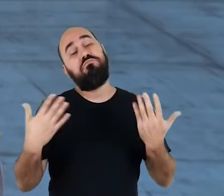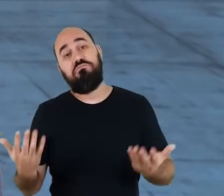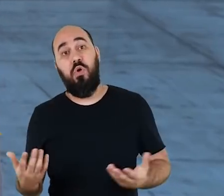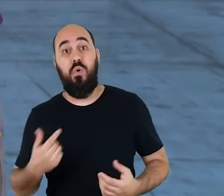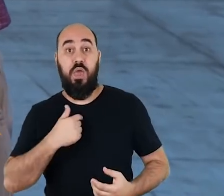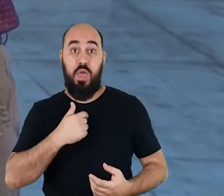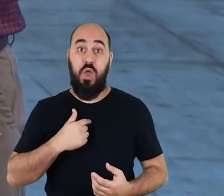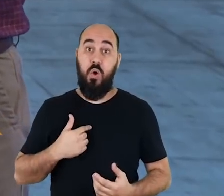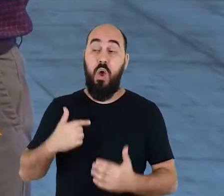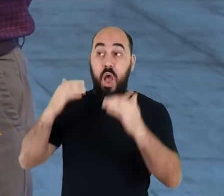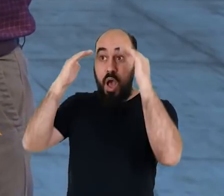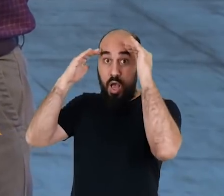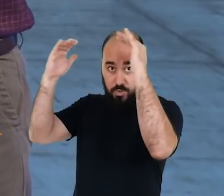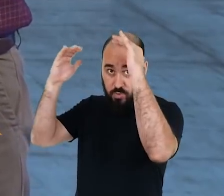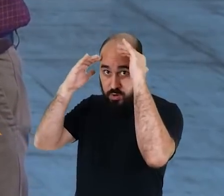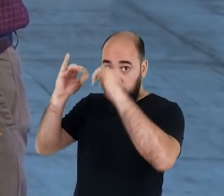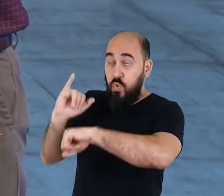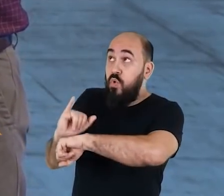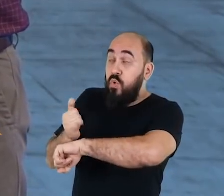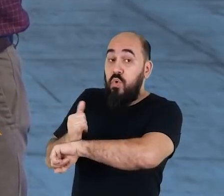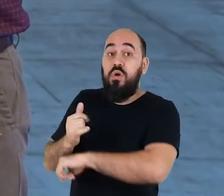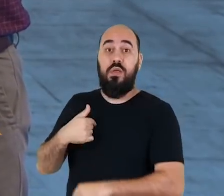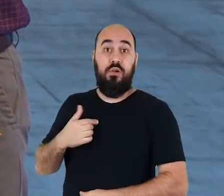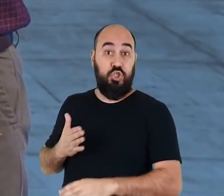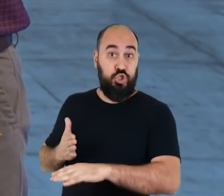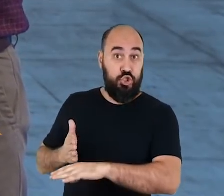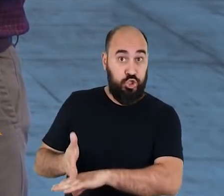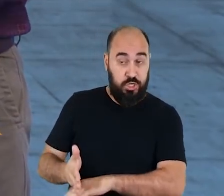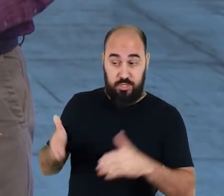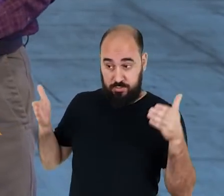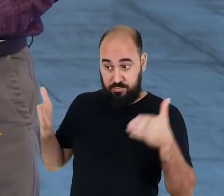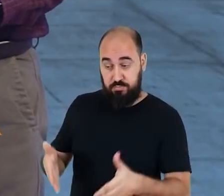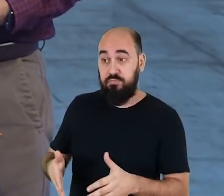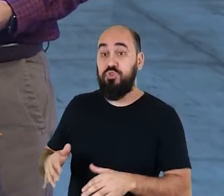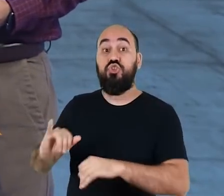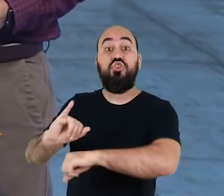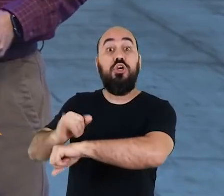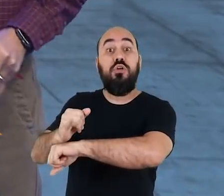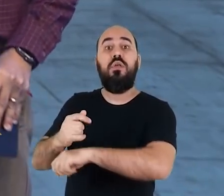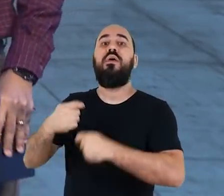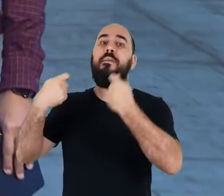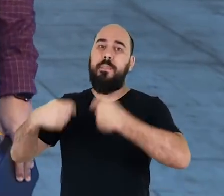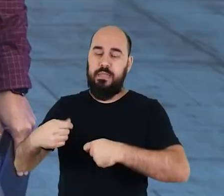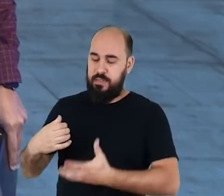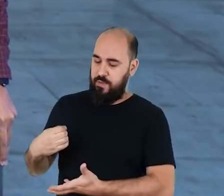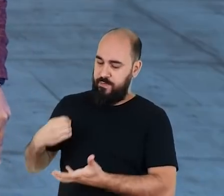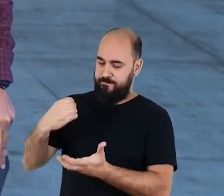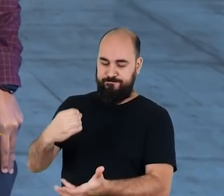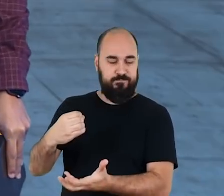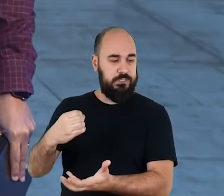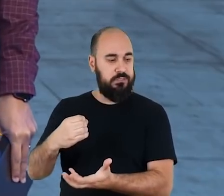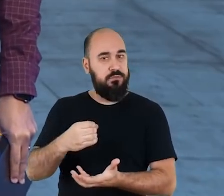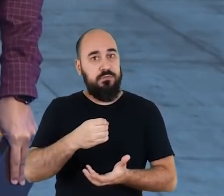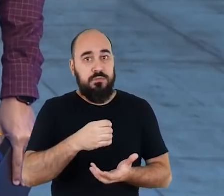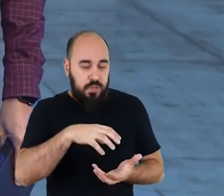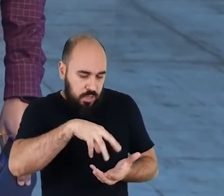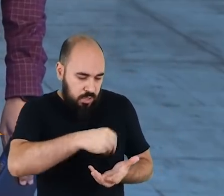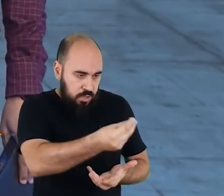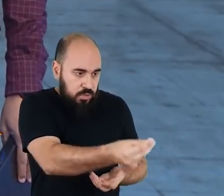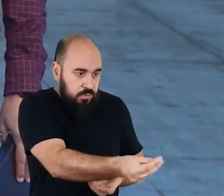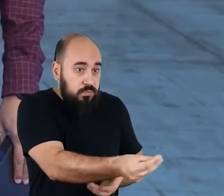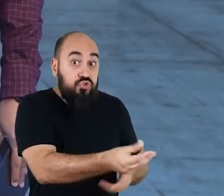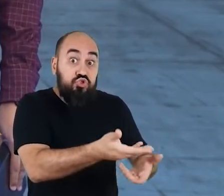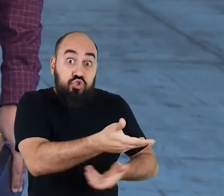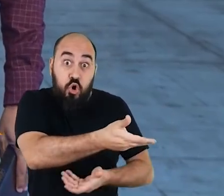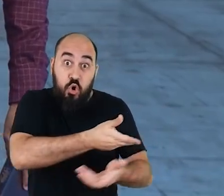seguinte: você era um adorador judeu, chegava até Jerusalém com a sua moeda, você tinha que trocar essa moeda, podia ser um